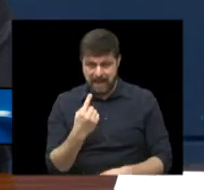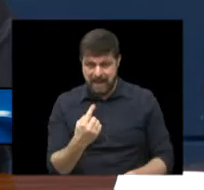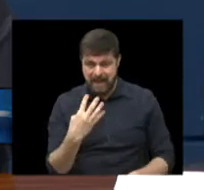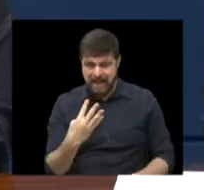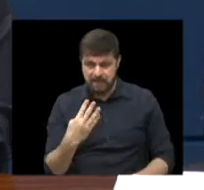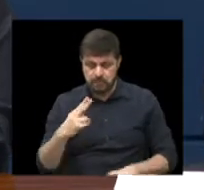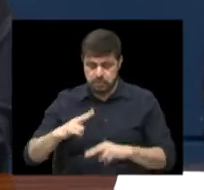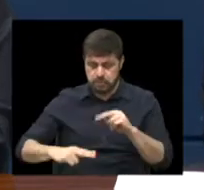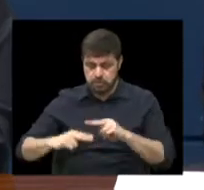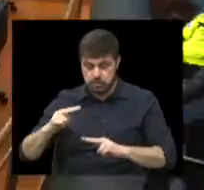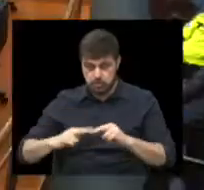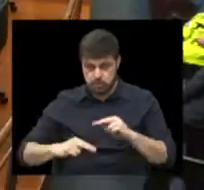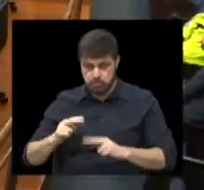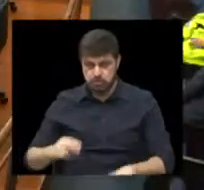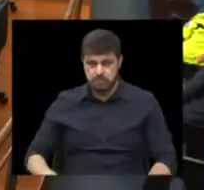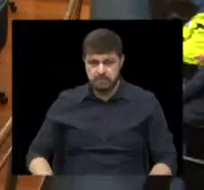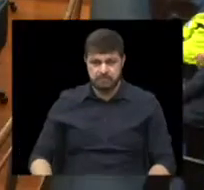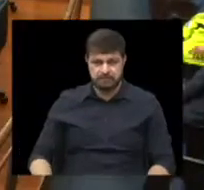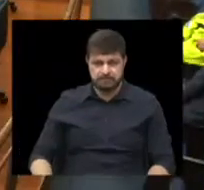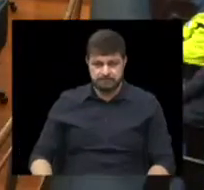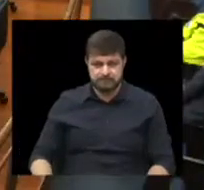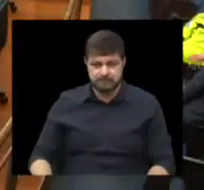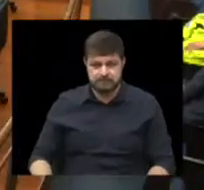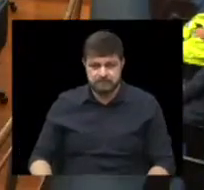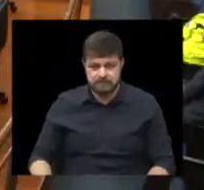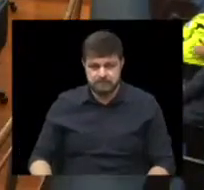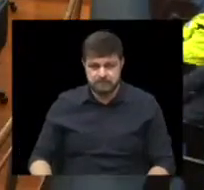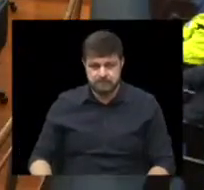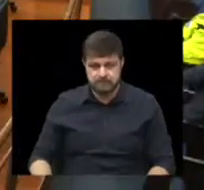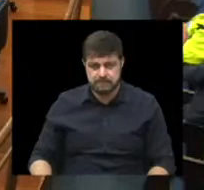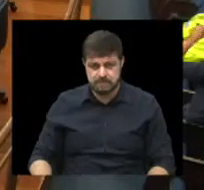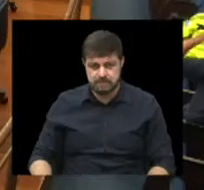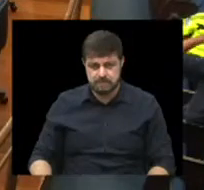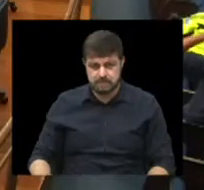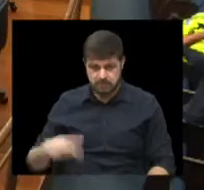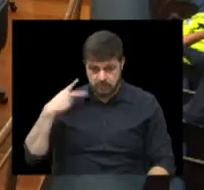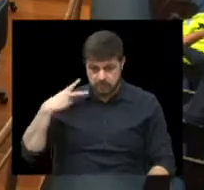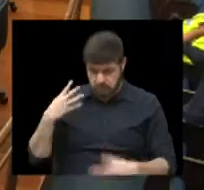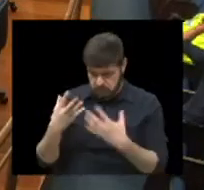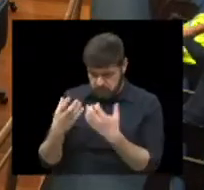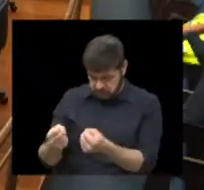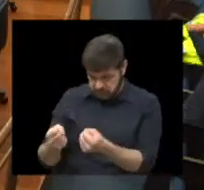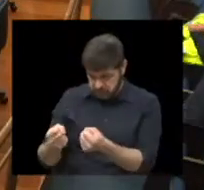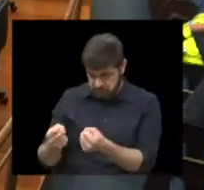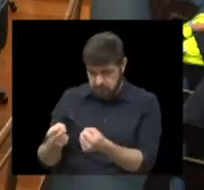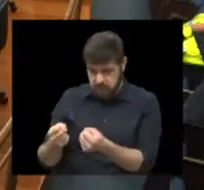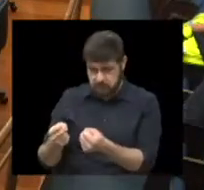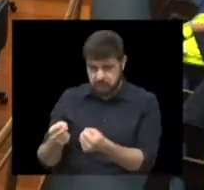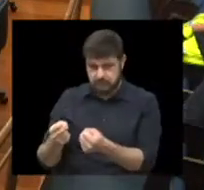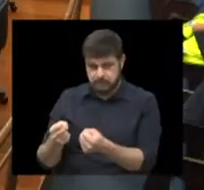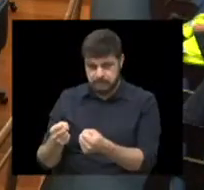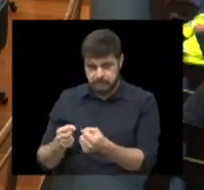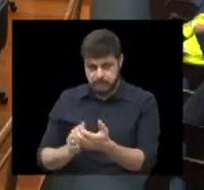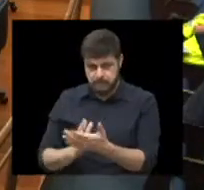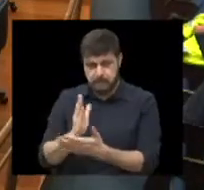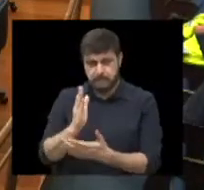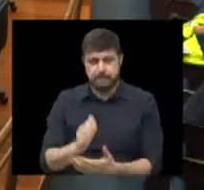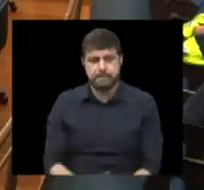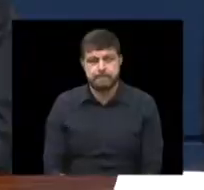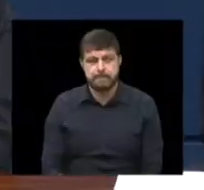2017. Matérias lidas. Vereadores favoráveis à discussão, favorável, permanece com